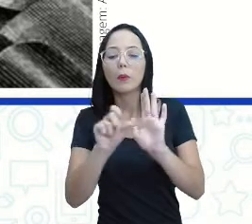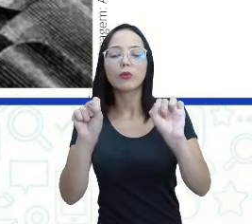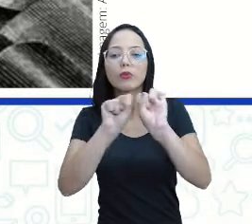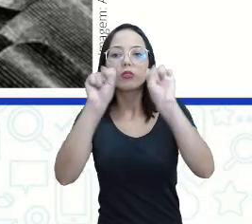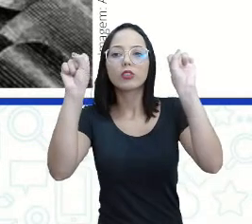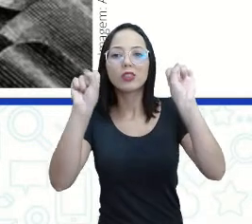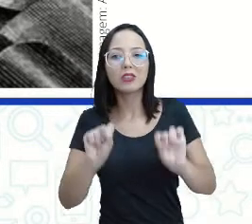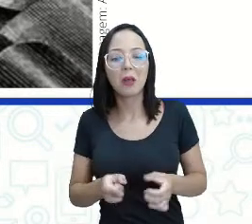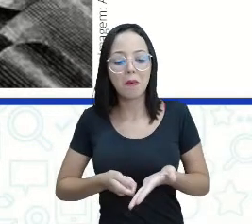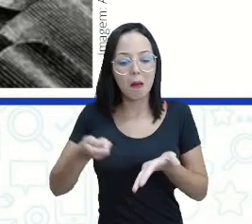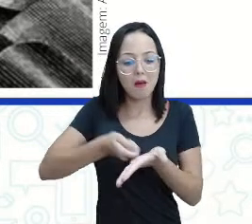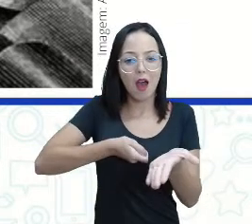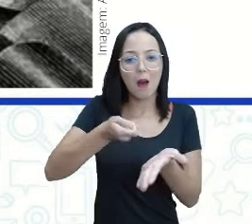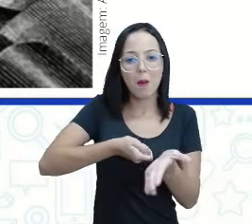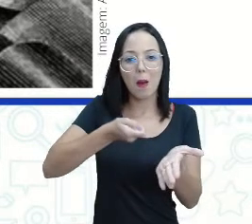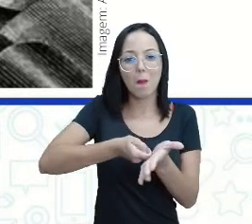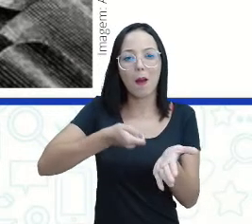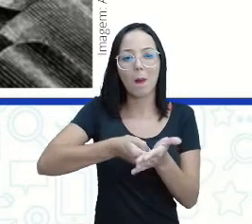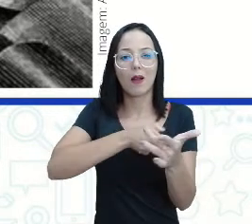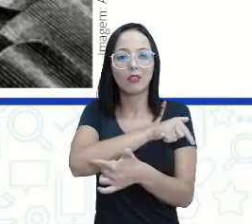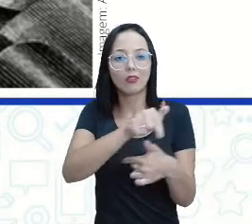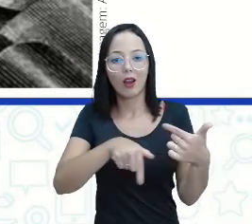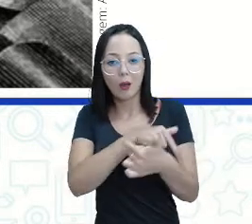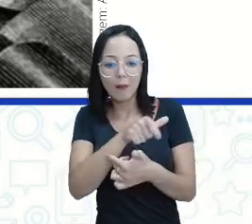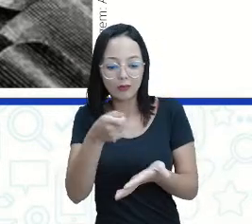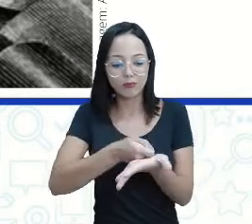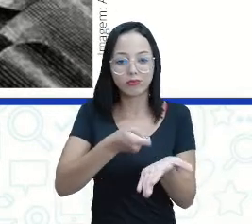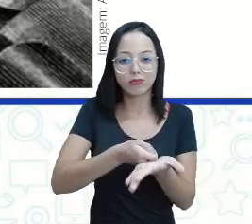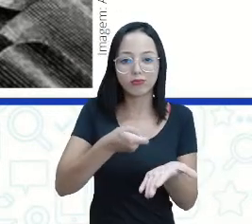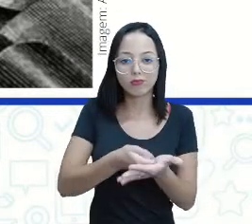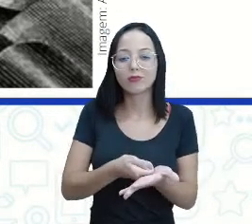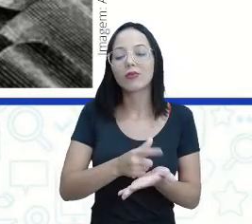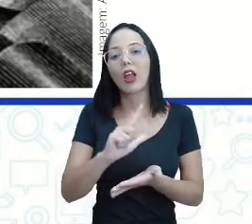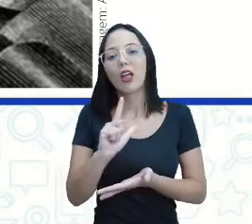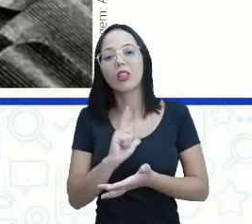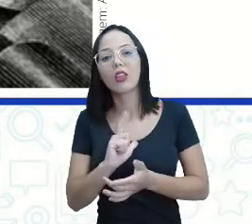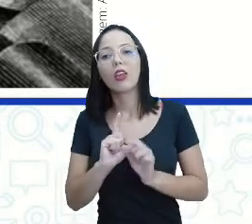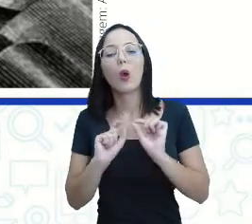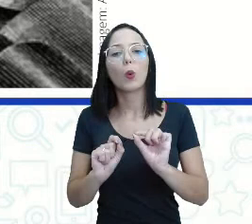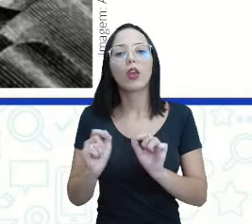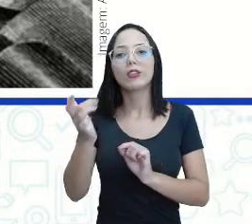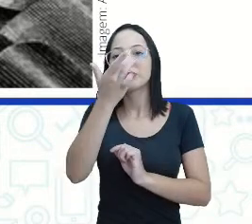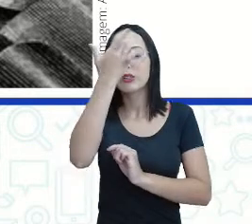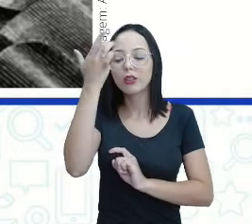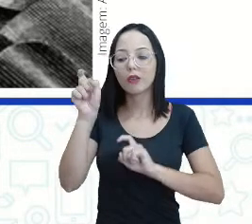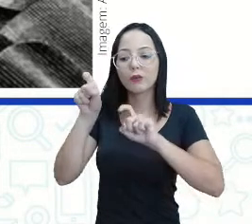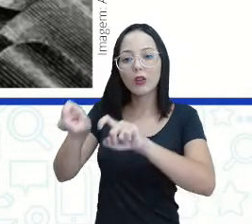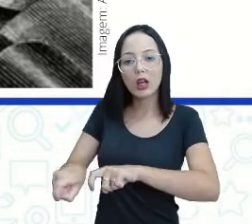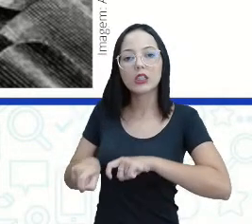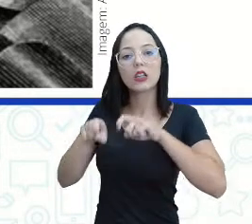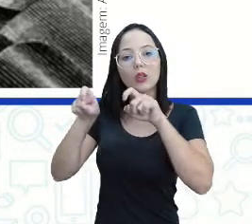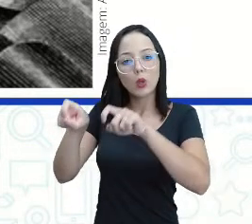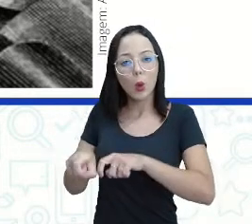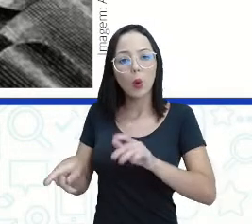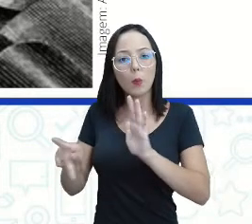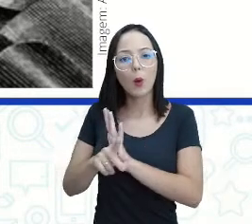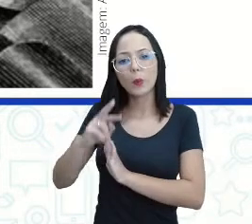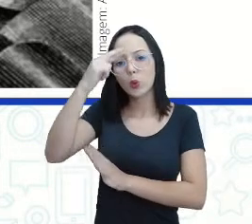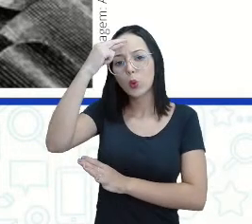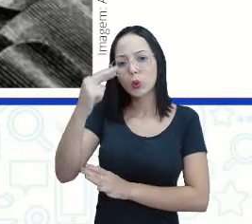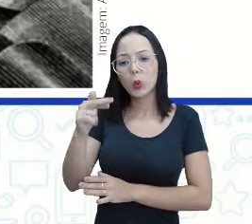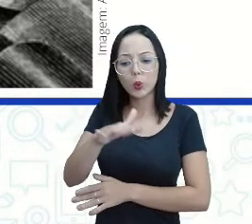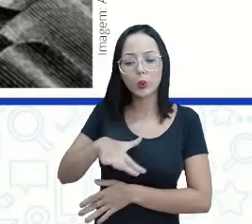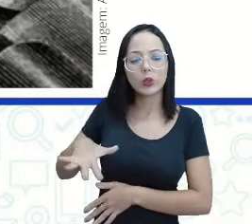de exploração do trabalho humano. Ou seja, nós tínhamos aqui aqueles fazendeiros, grandes proprietários de terra